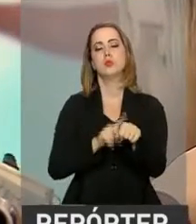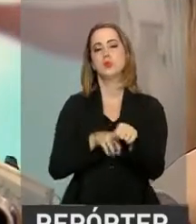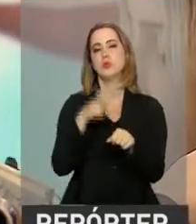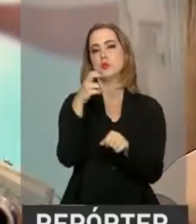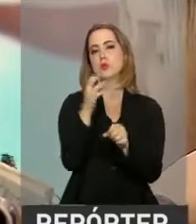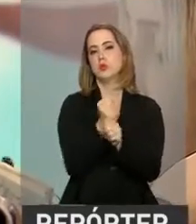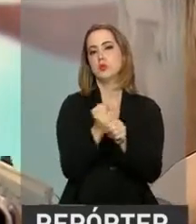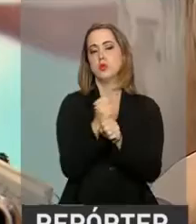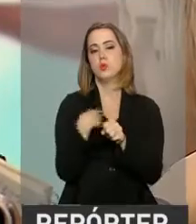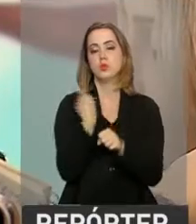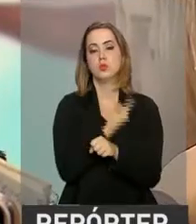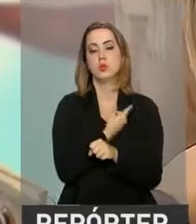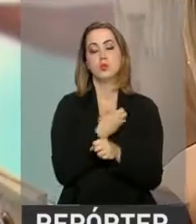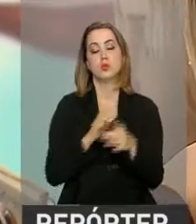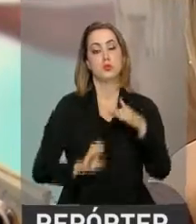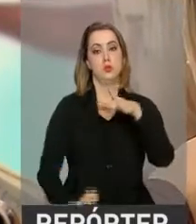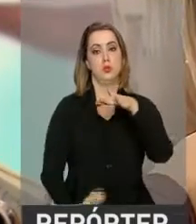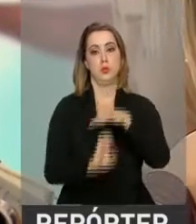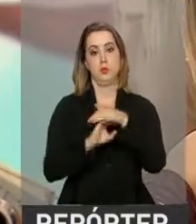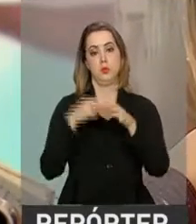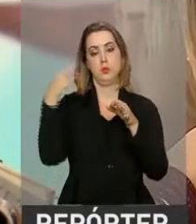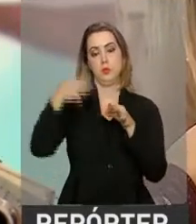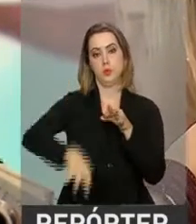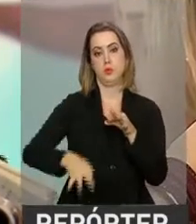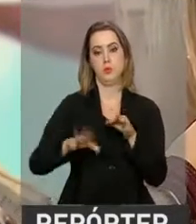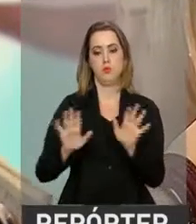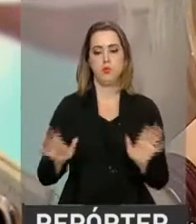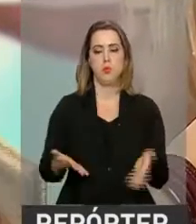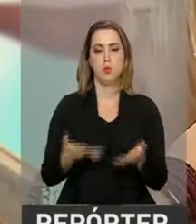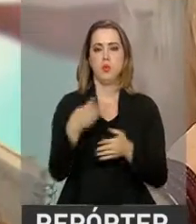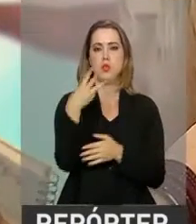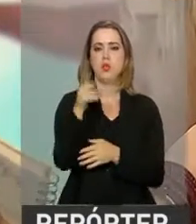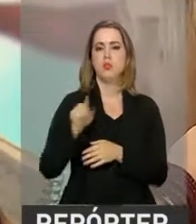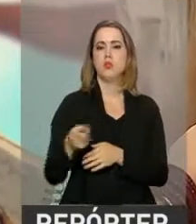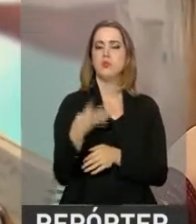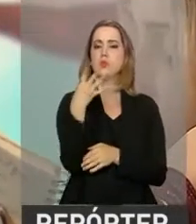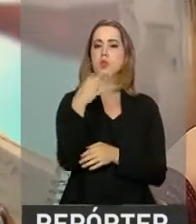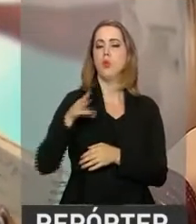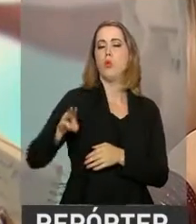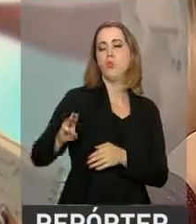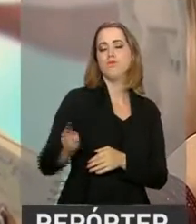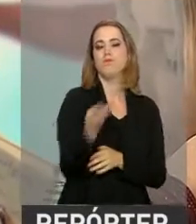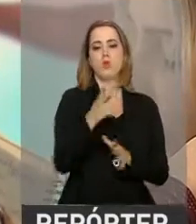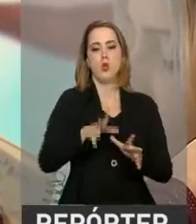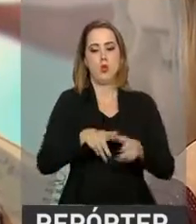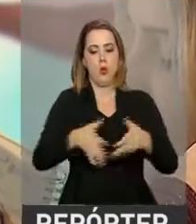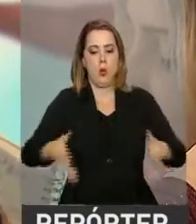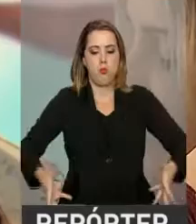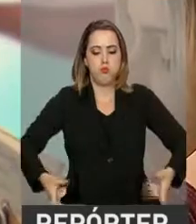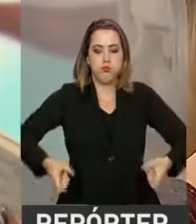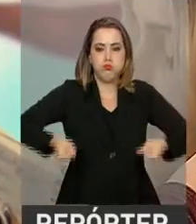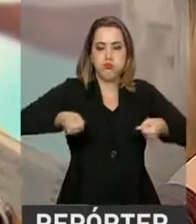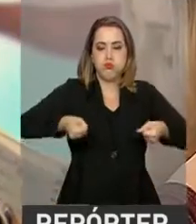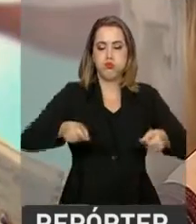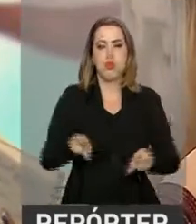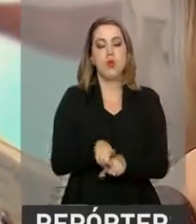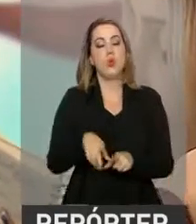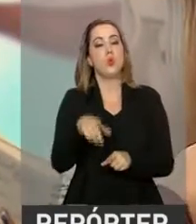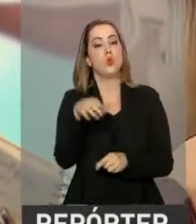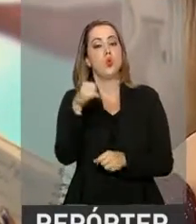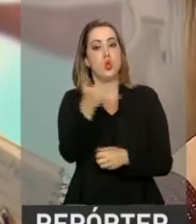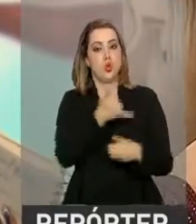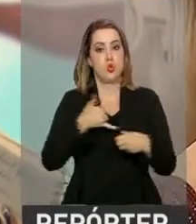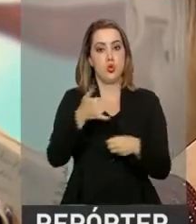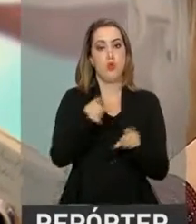5 anos, seremos uma empresa que estará produzindo cerca de 3,4 milhões de barris equivalentes de óleo e gás por